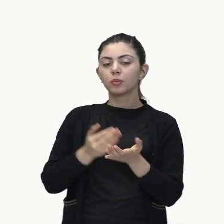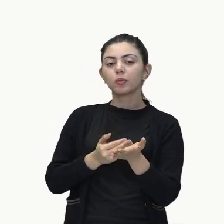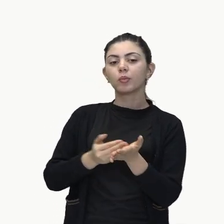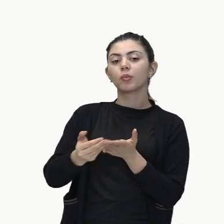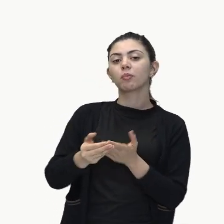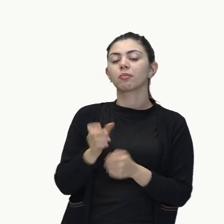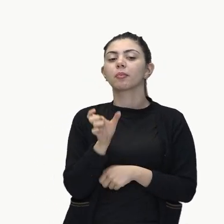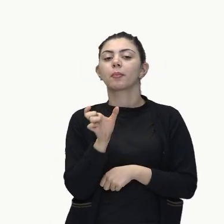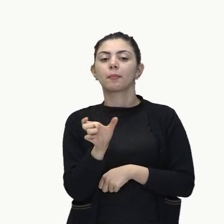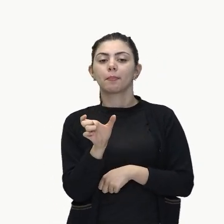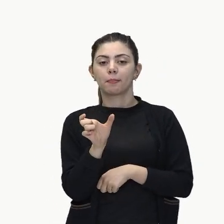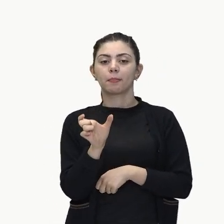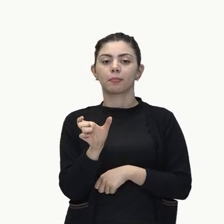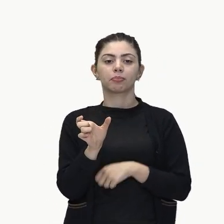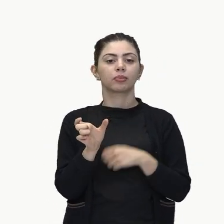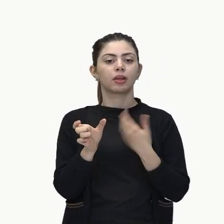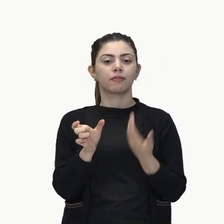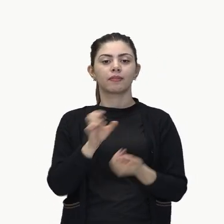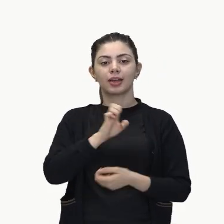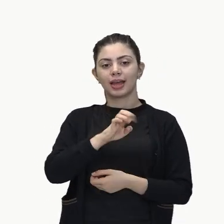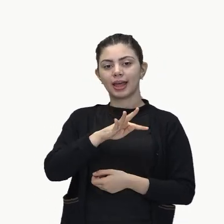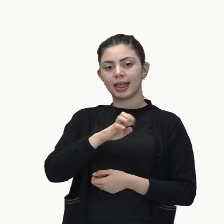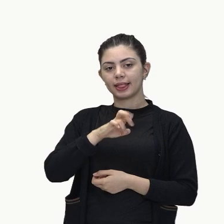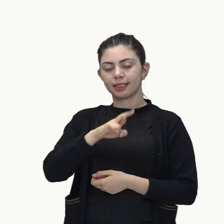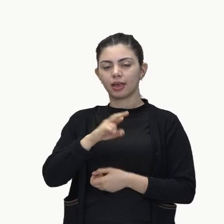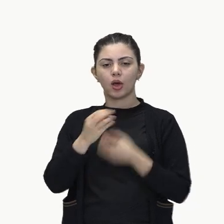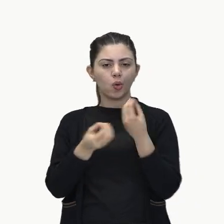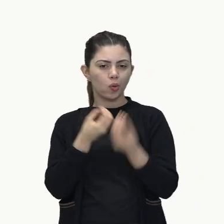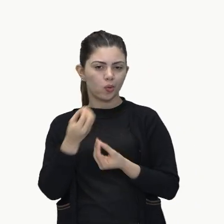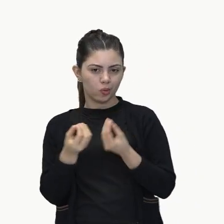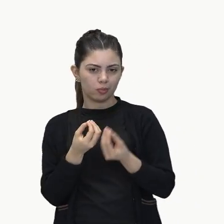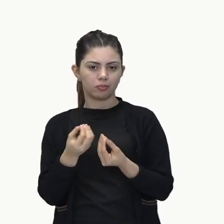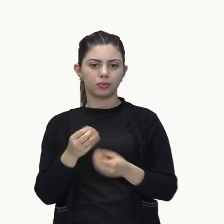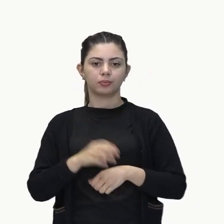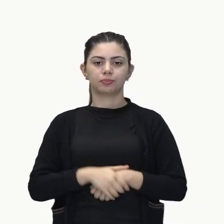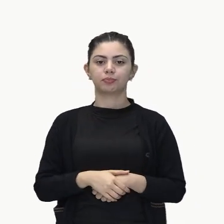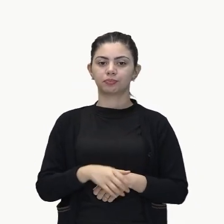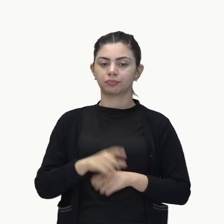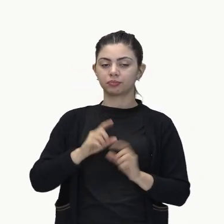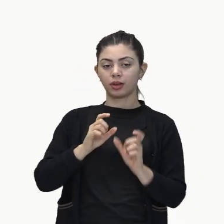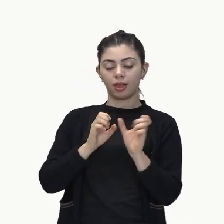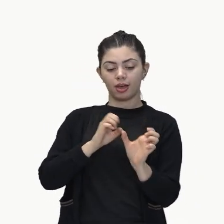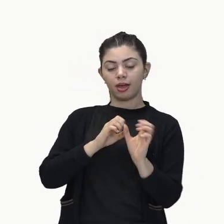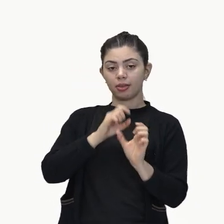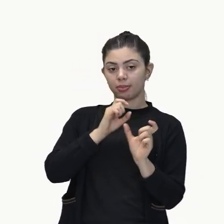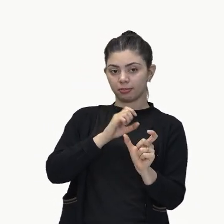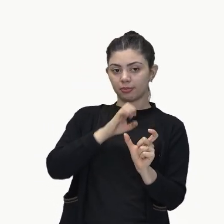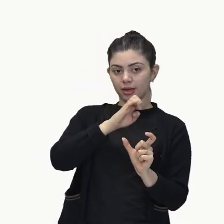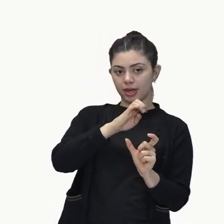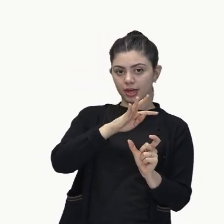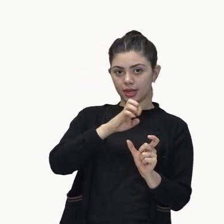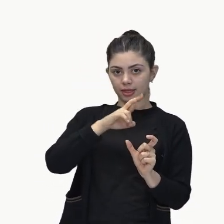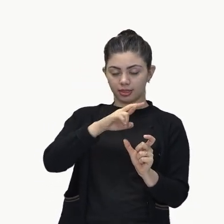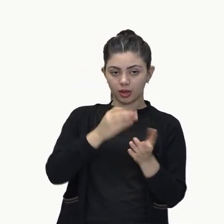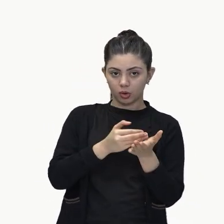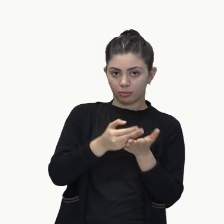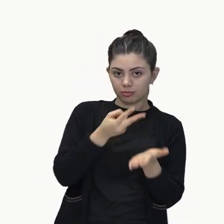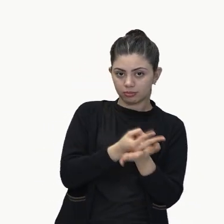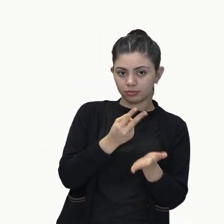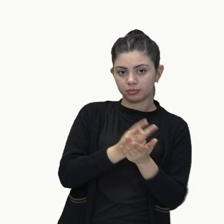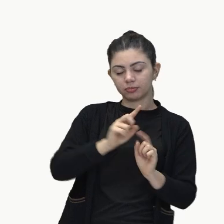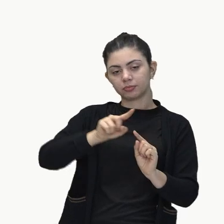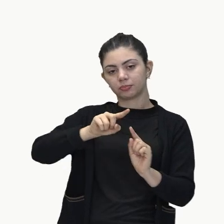palavra éter. Aí como é que se faz? Nome do menor radical mais